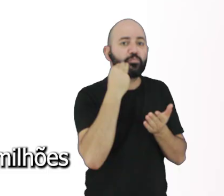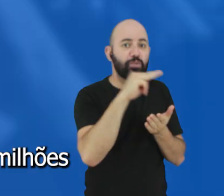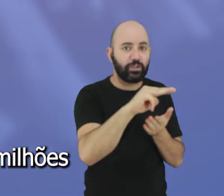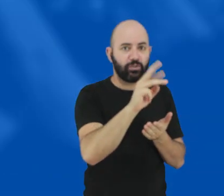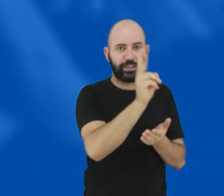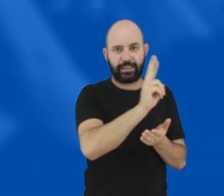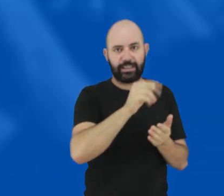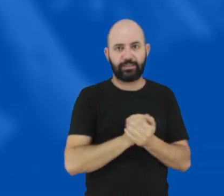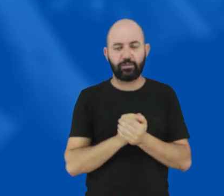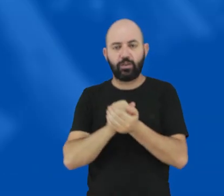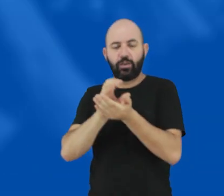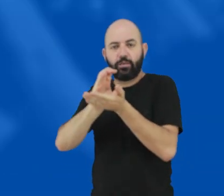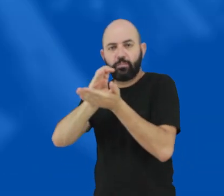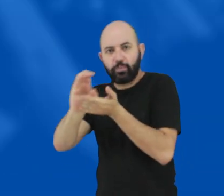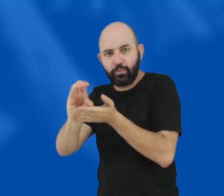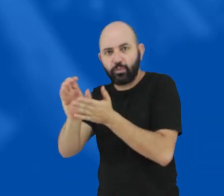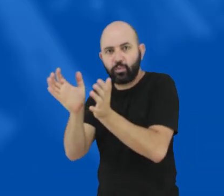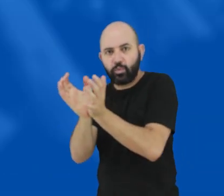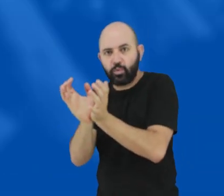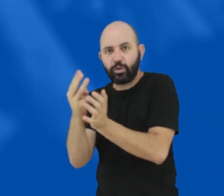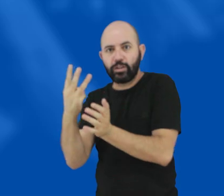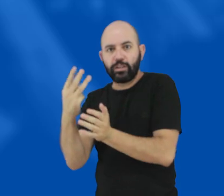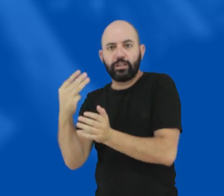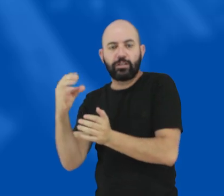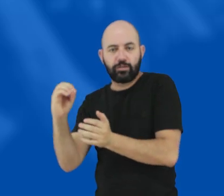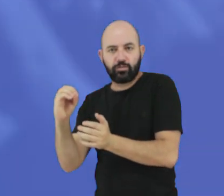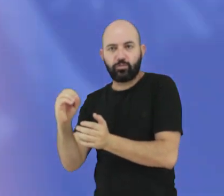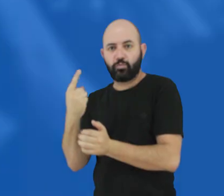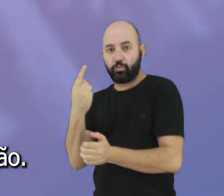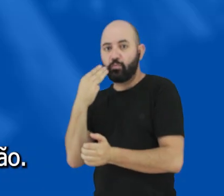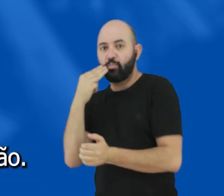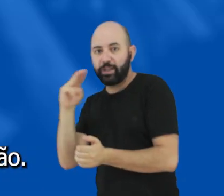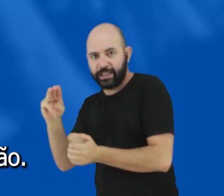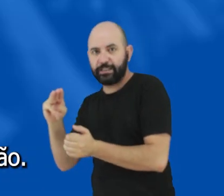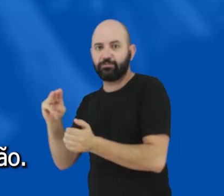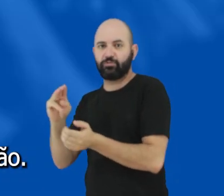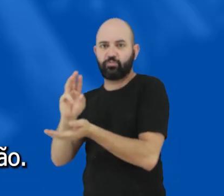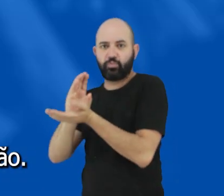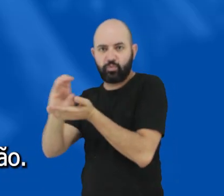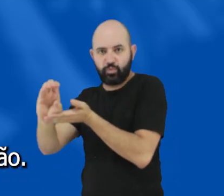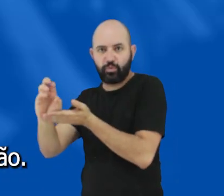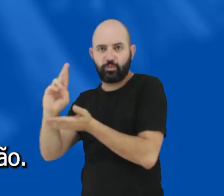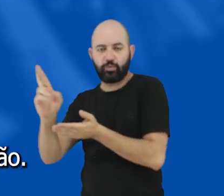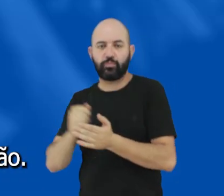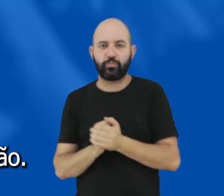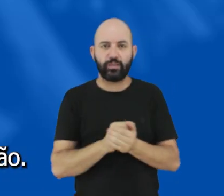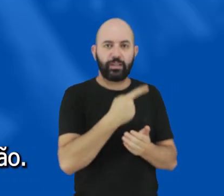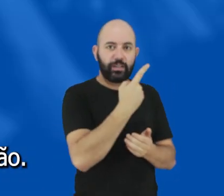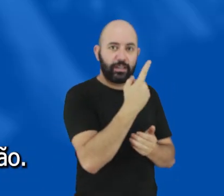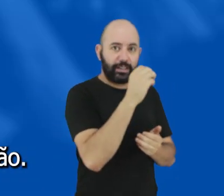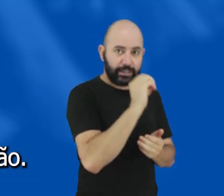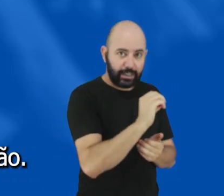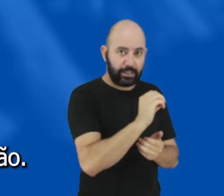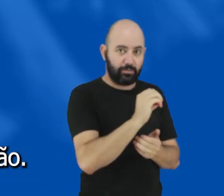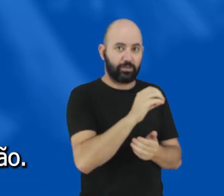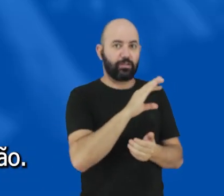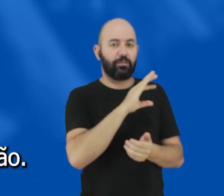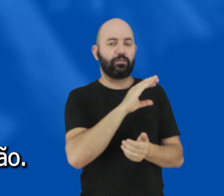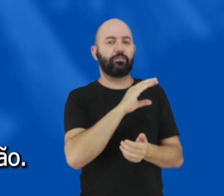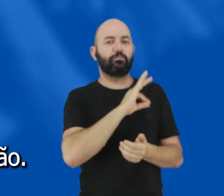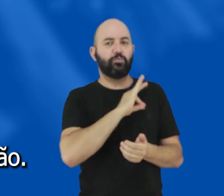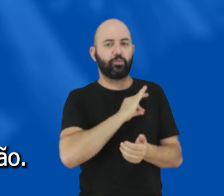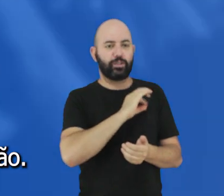de reais. Para o 30º Batalhão da PM, 1 milhão de reais. A 10ª Subdivisão da Polícia Civil